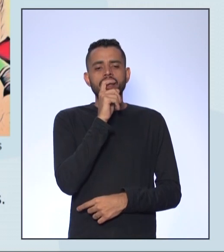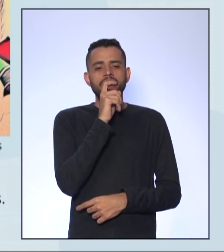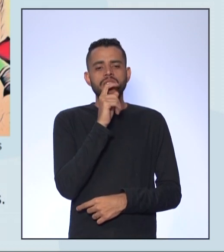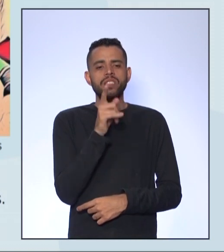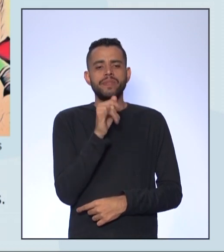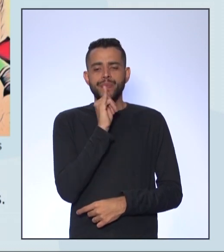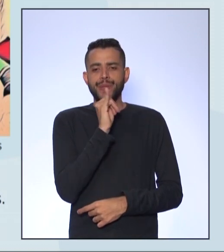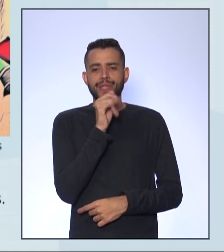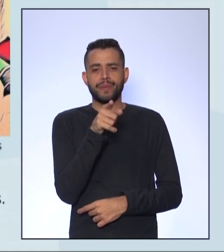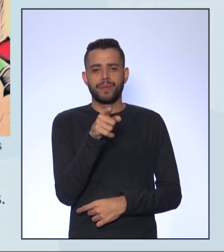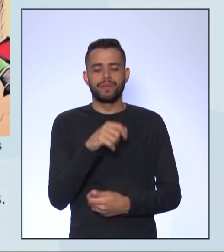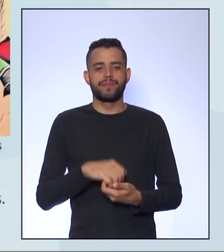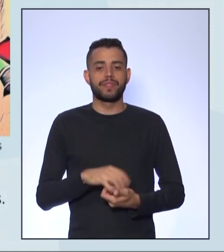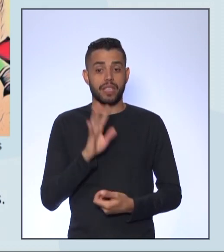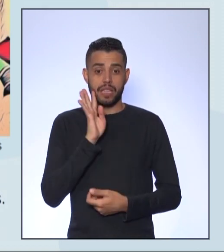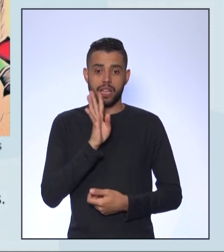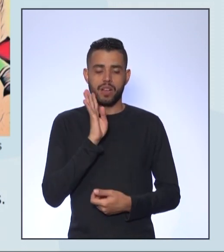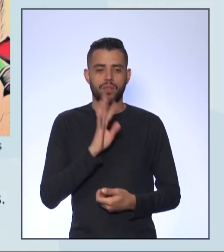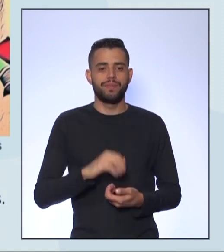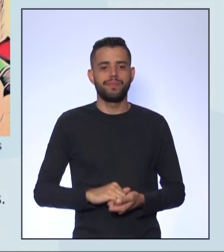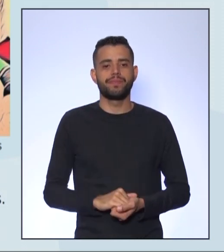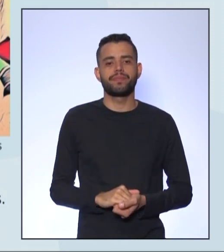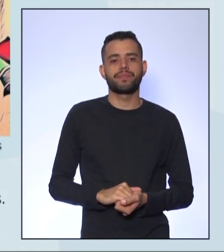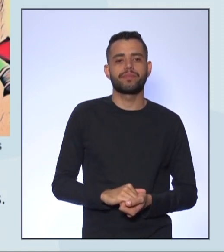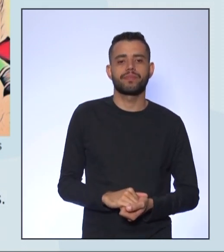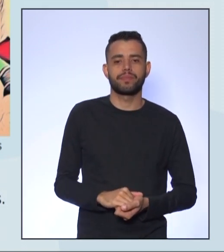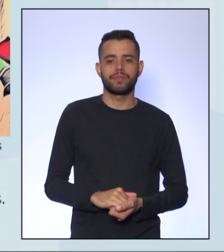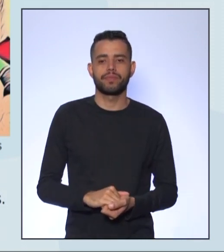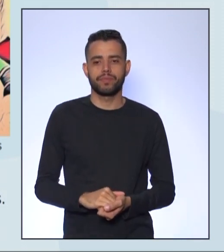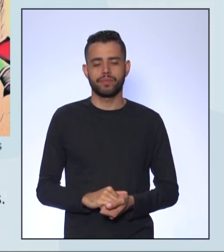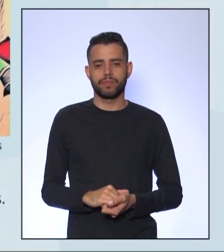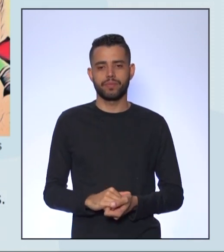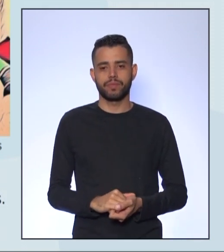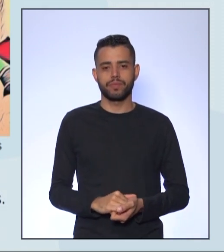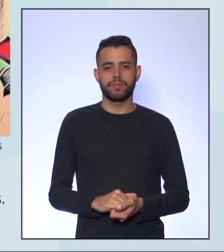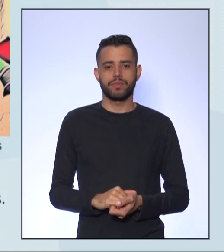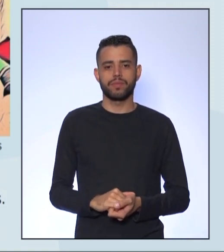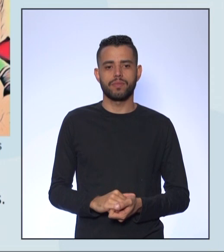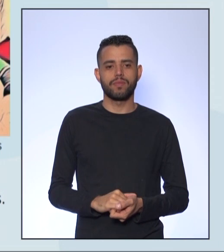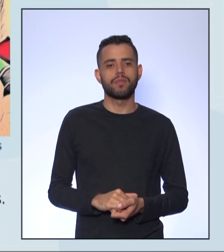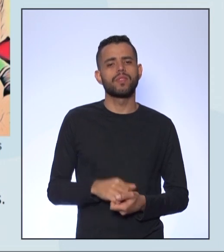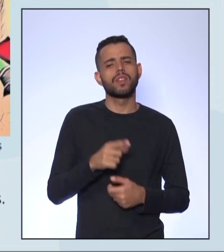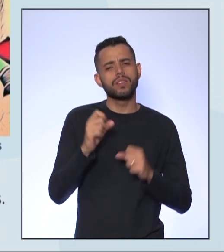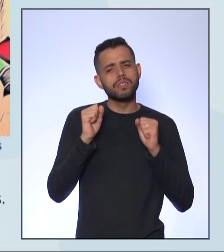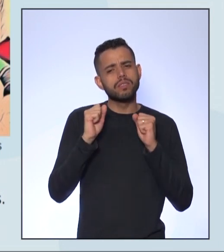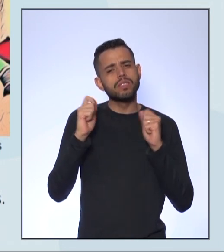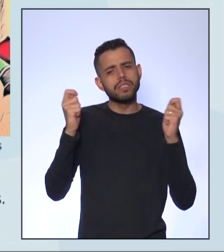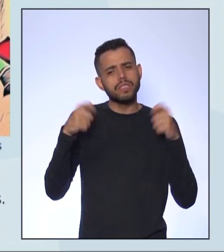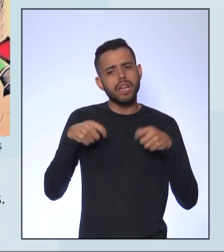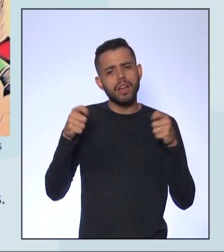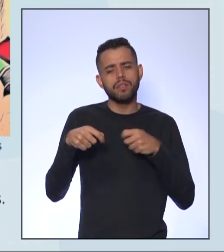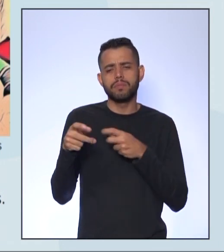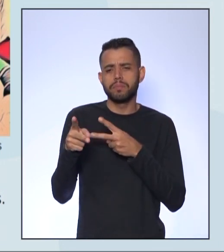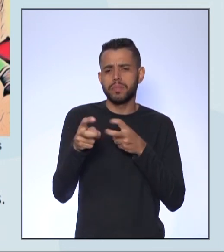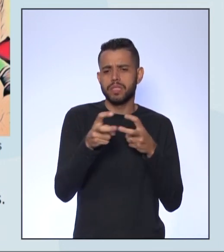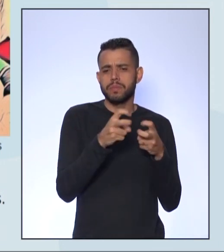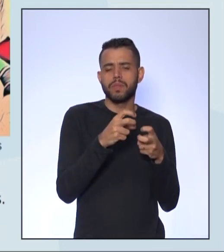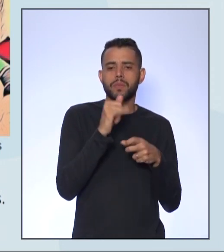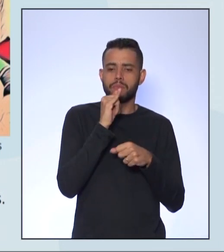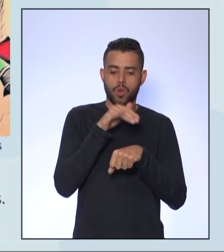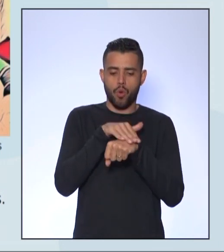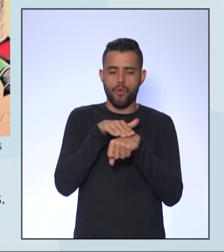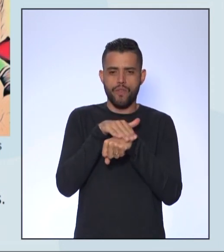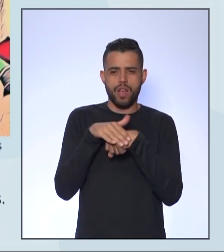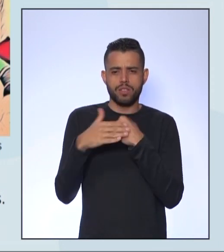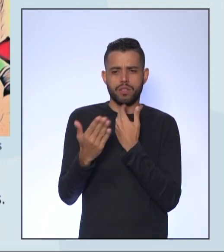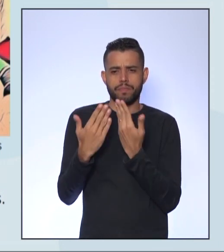e é bem bacana. Isso a gente pode perceber muito na conversa entre mãe e